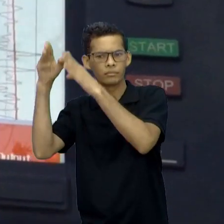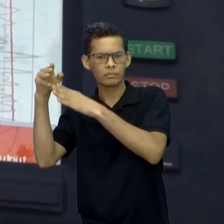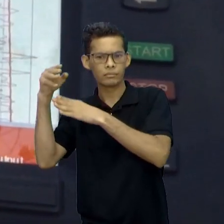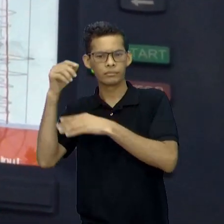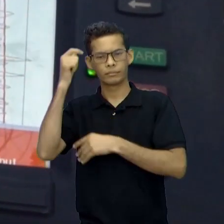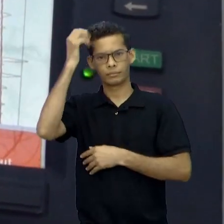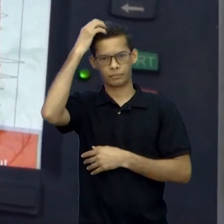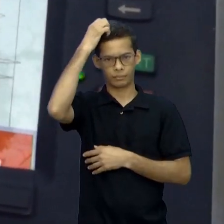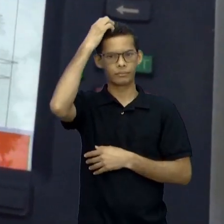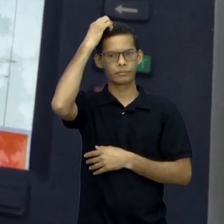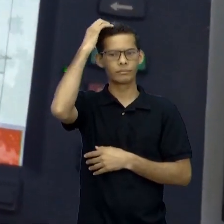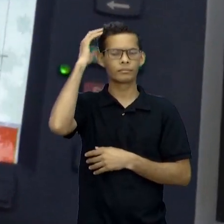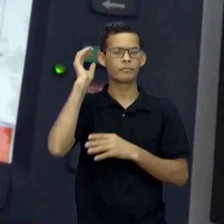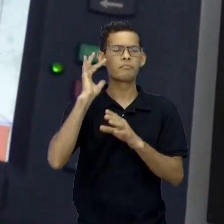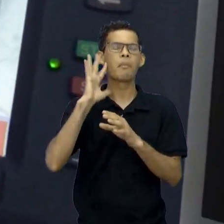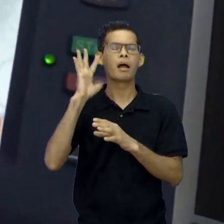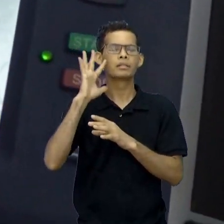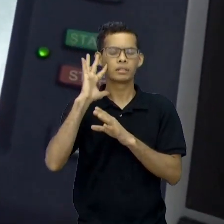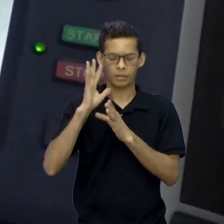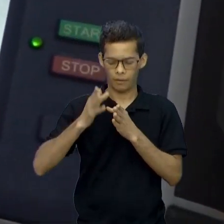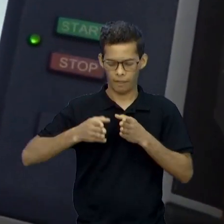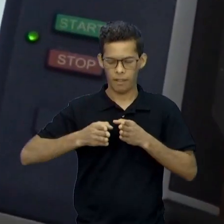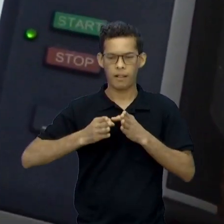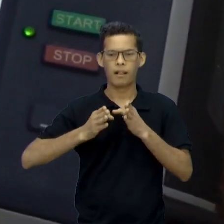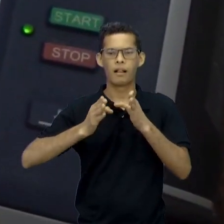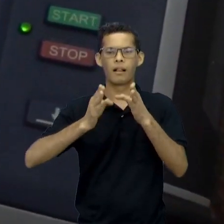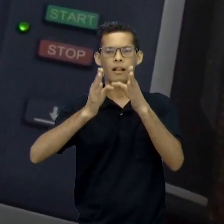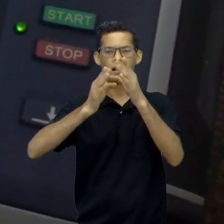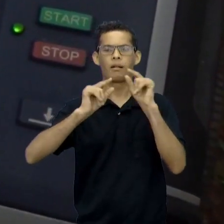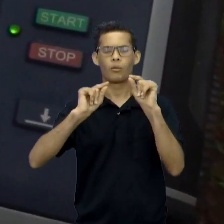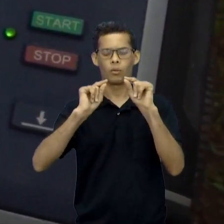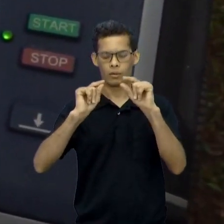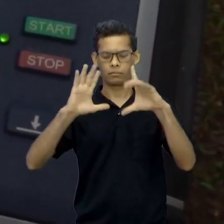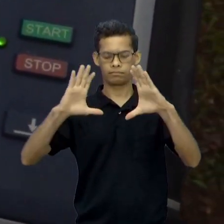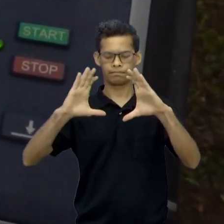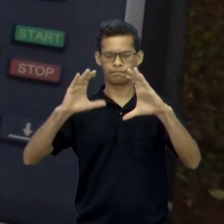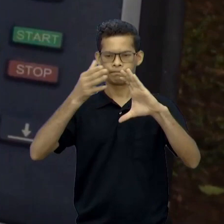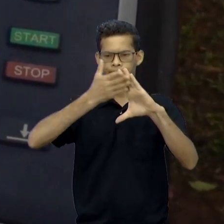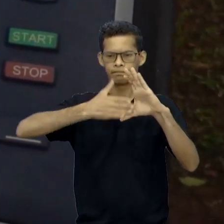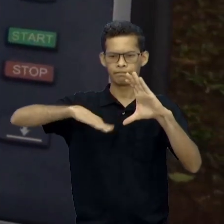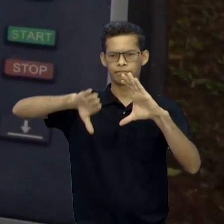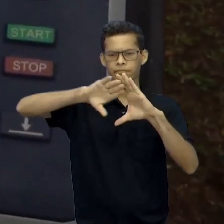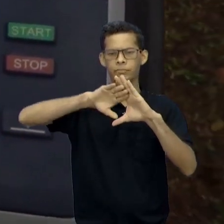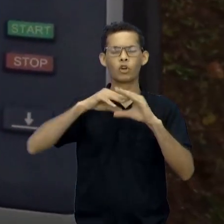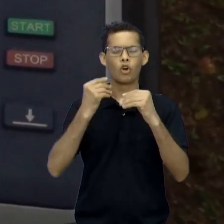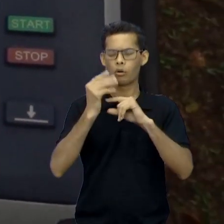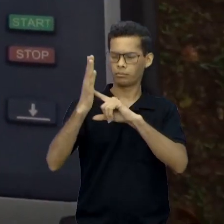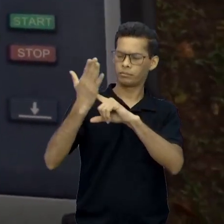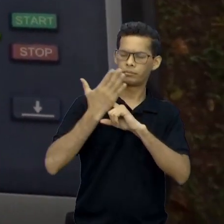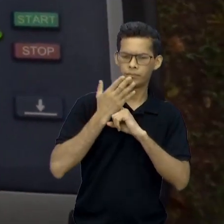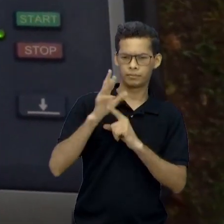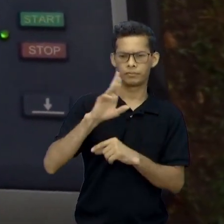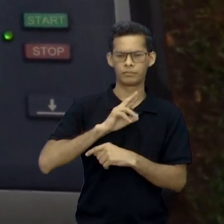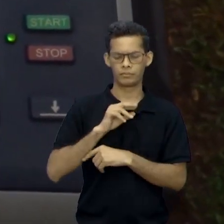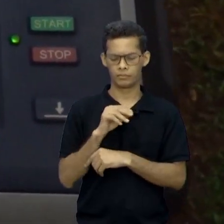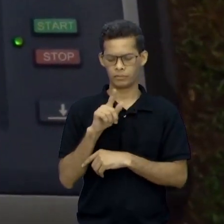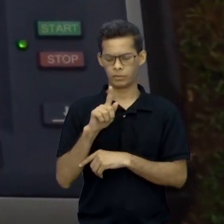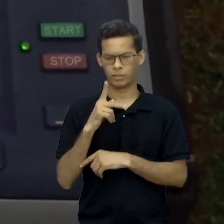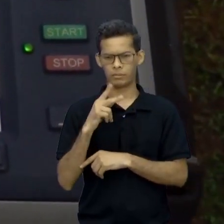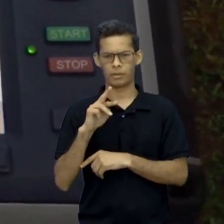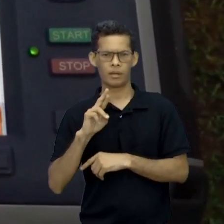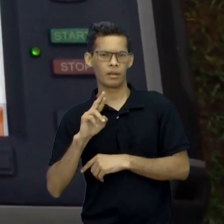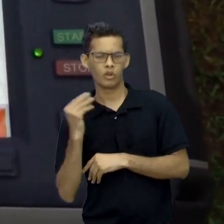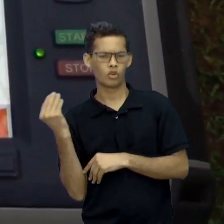Eu vou passar por um alvo, que é um cilindro, que está na horizontal. Qual é a resposta do GPR desse alvo? 12